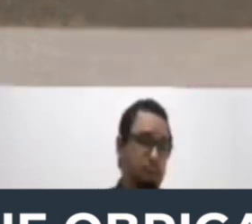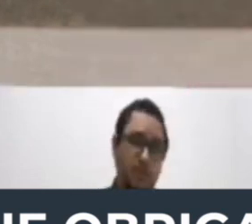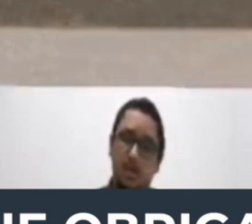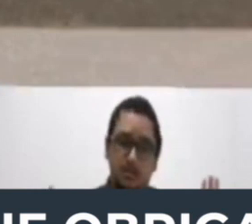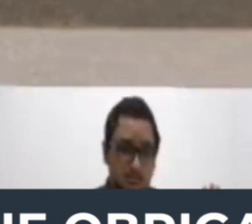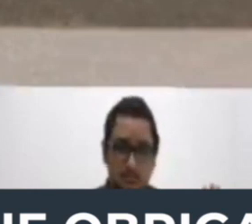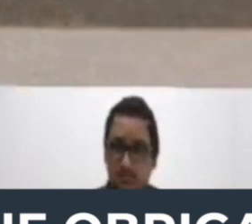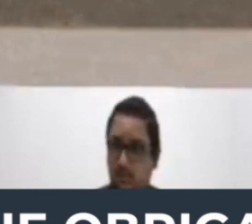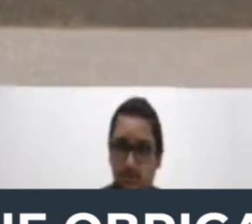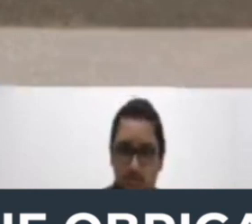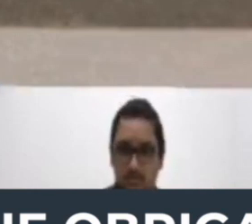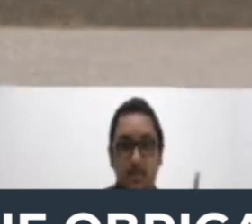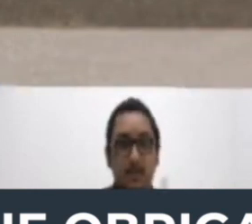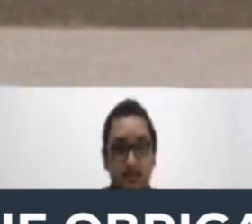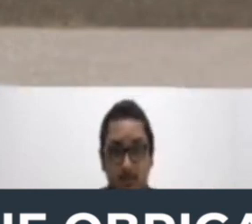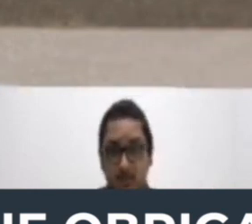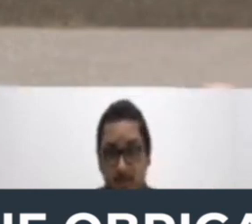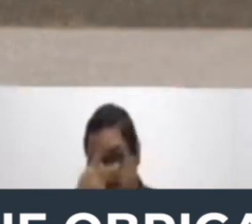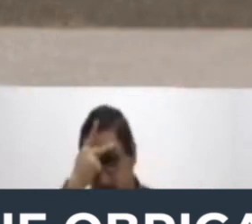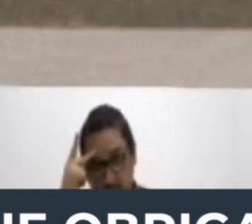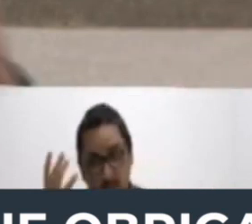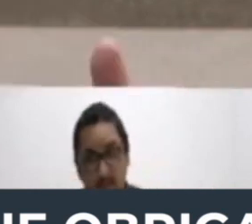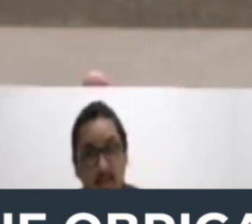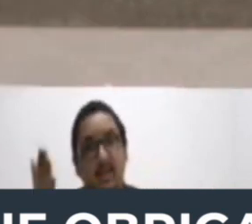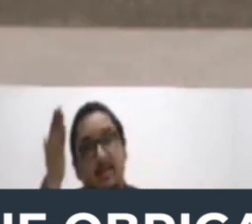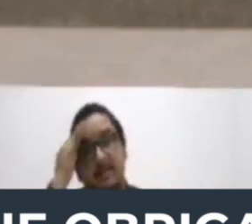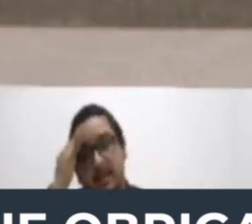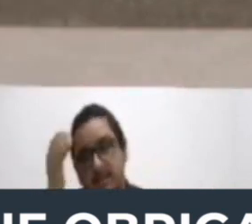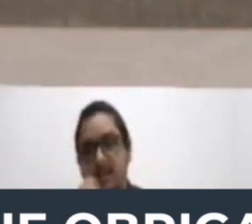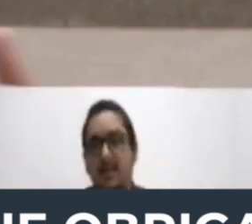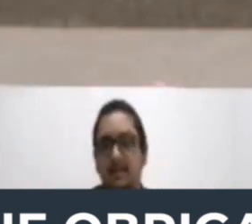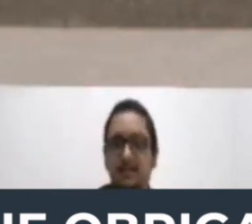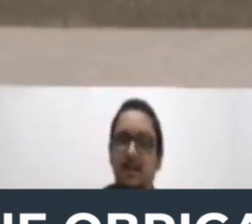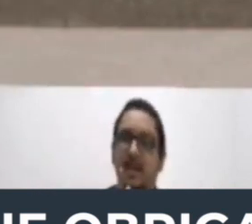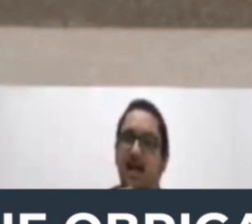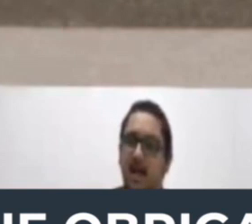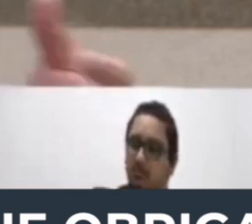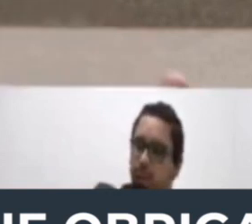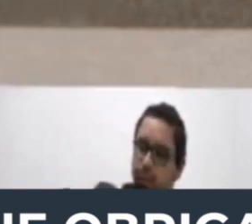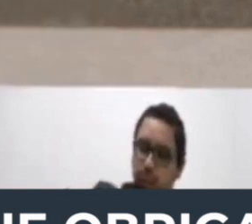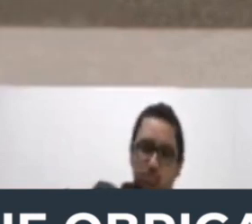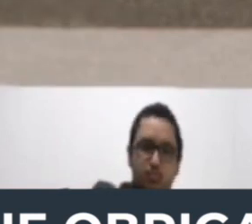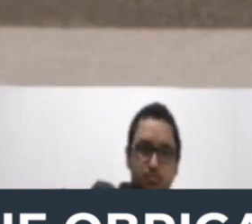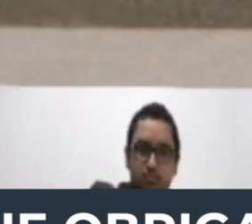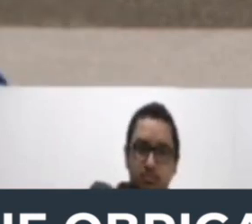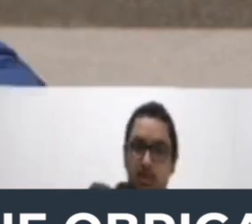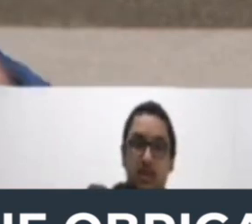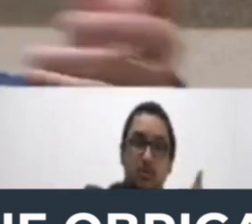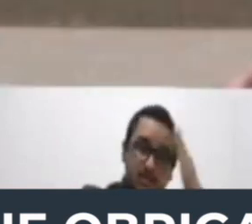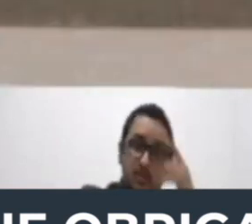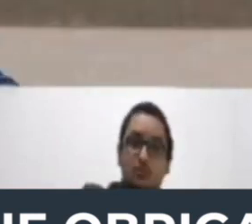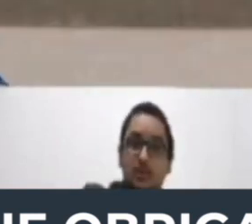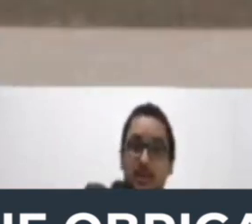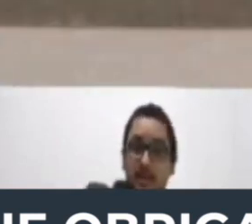comunicação, porque as pessoas querem justamente saber, né, o tempo ali que vai ser, o dia que vai ser cortado, o dia